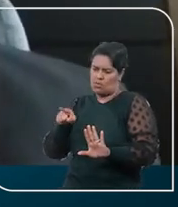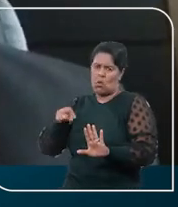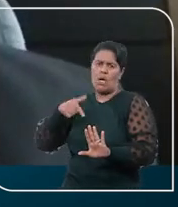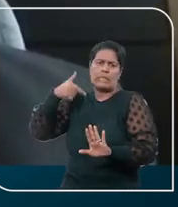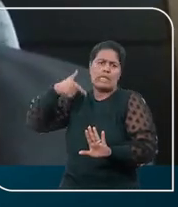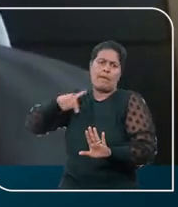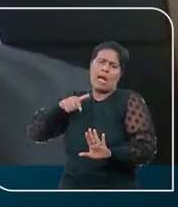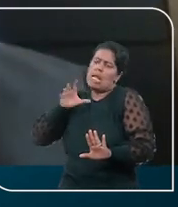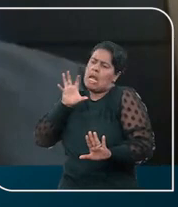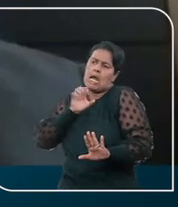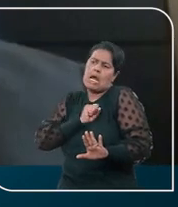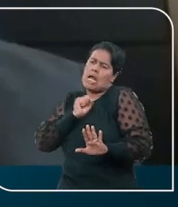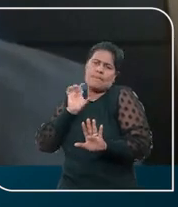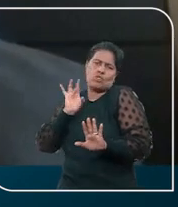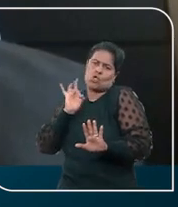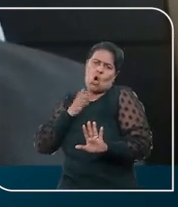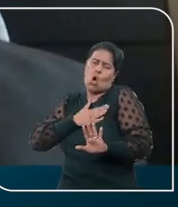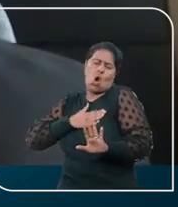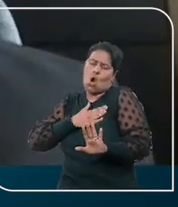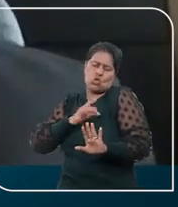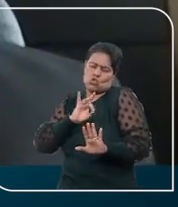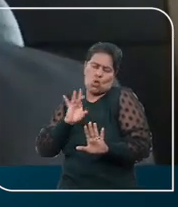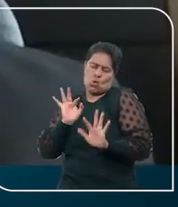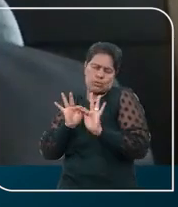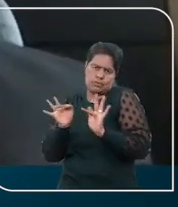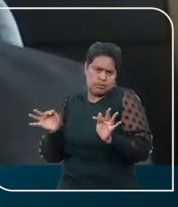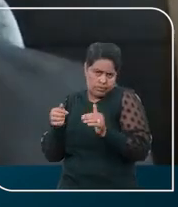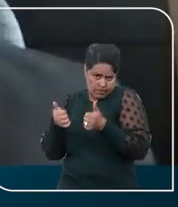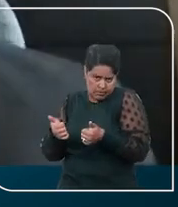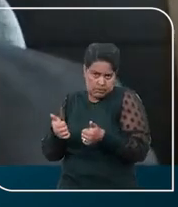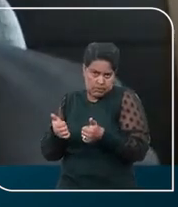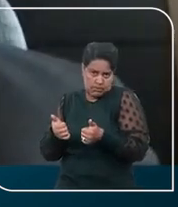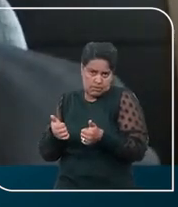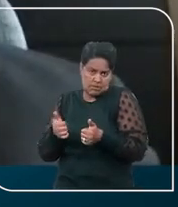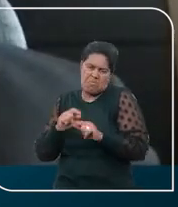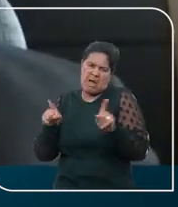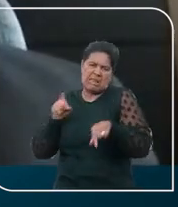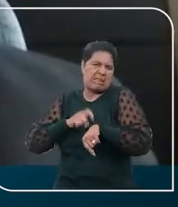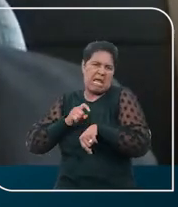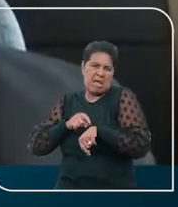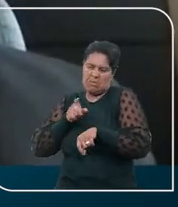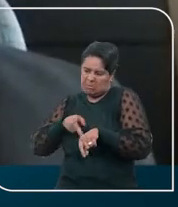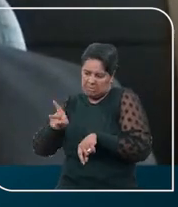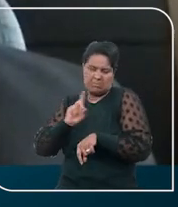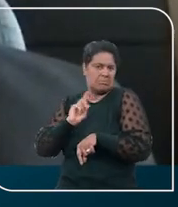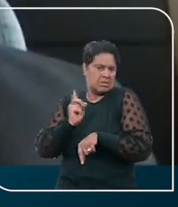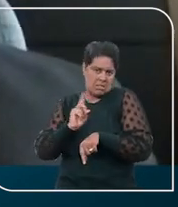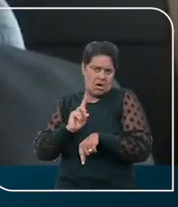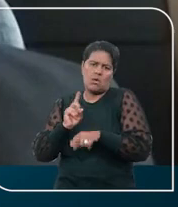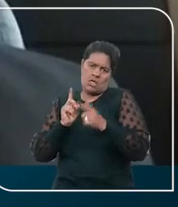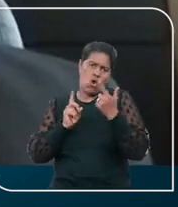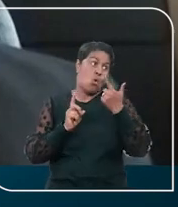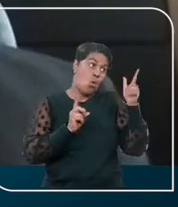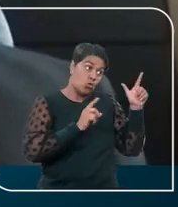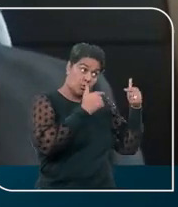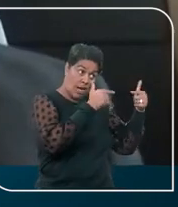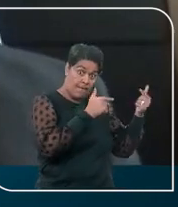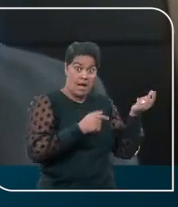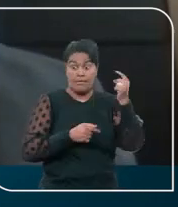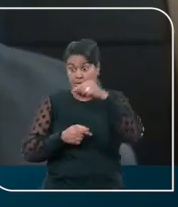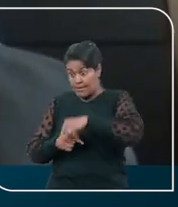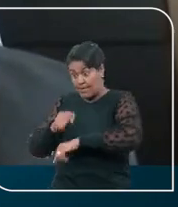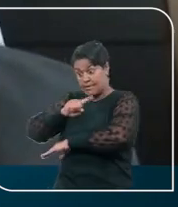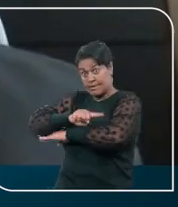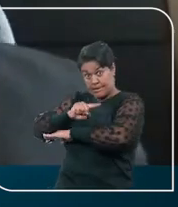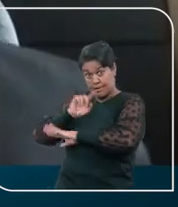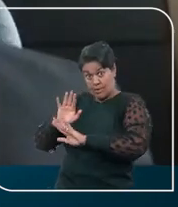serem amadores, era uma ocupação que não ocupava o tempo integral daquela pessoa, ela tinha a sua atividade ou profissão principal.